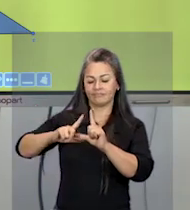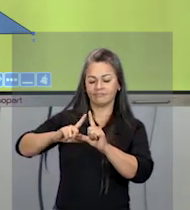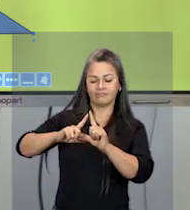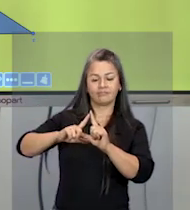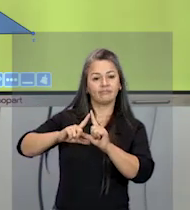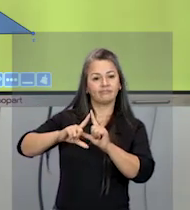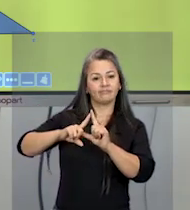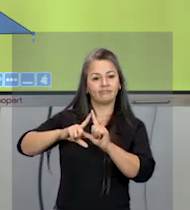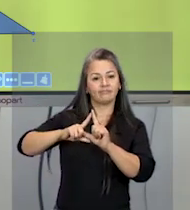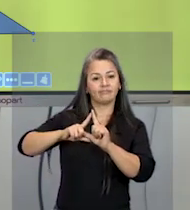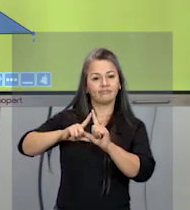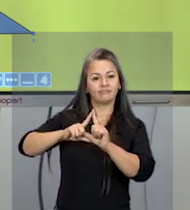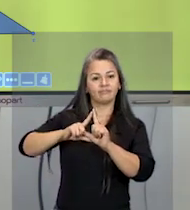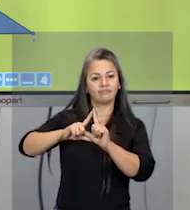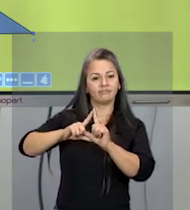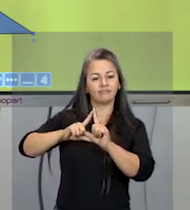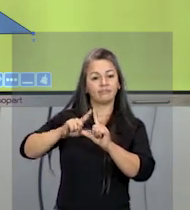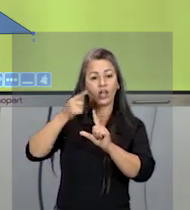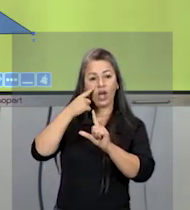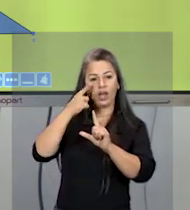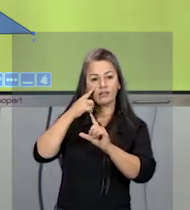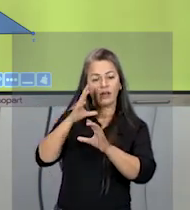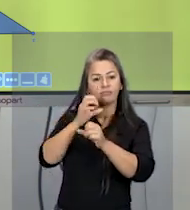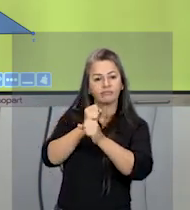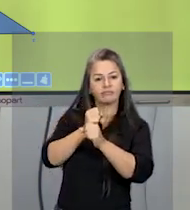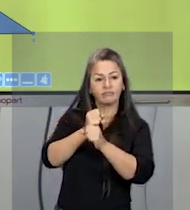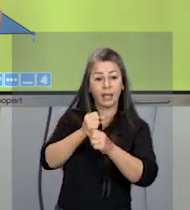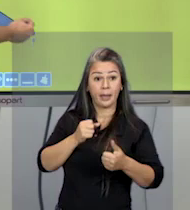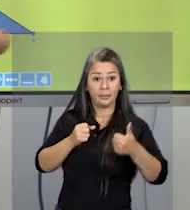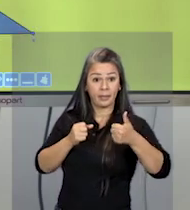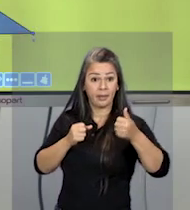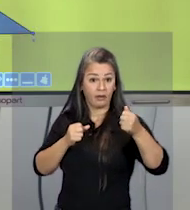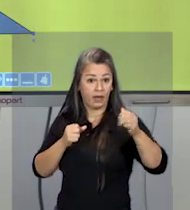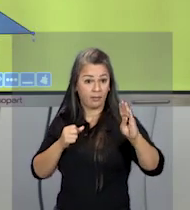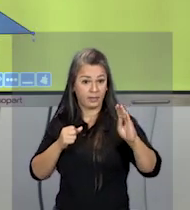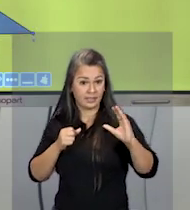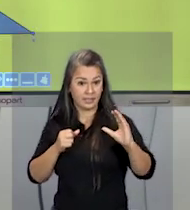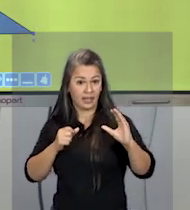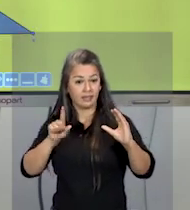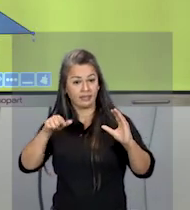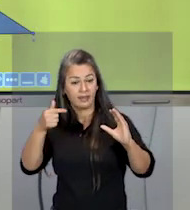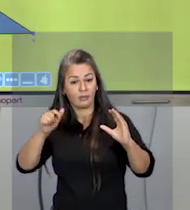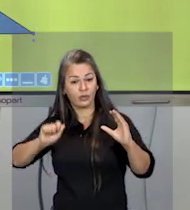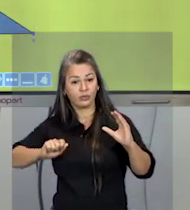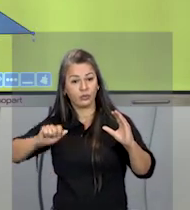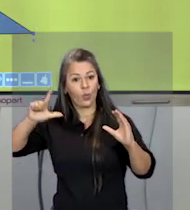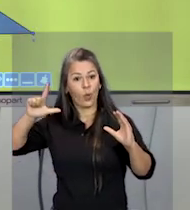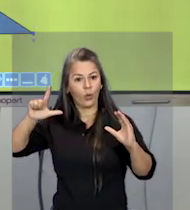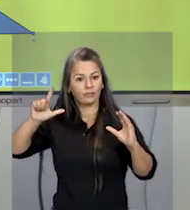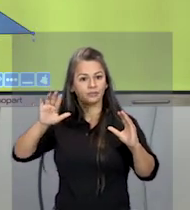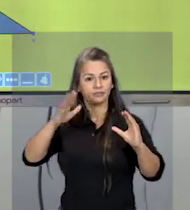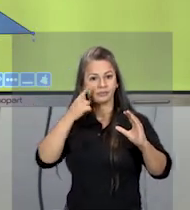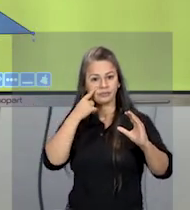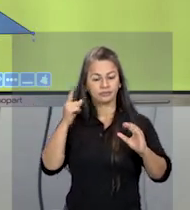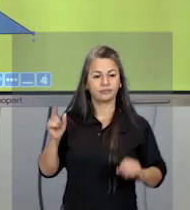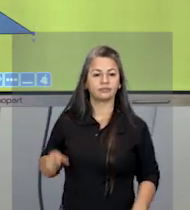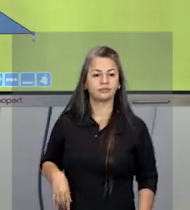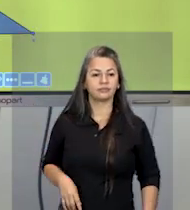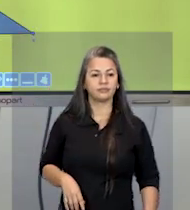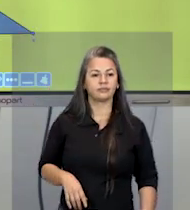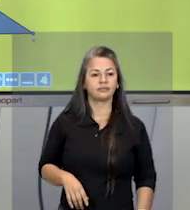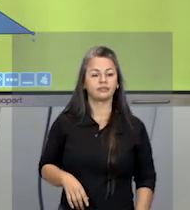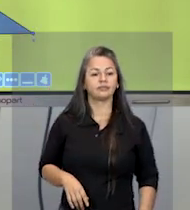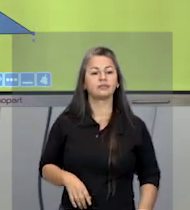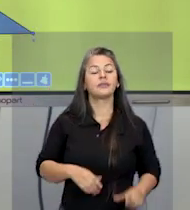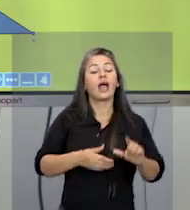áreas desses dois triângulos. Primeiramente o ABC e depois o EFD. Então a primeira área, a